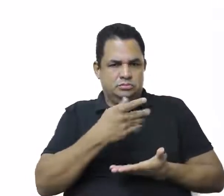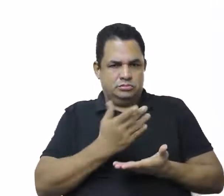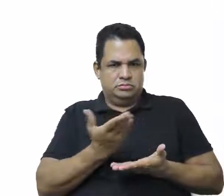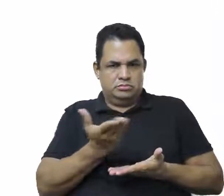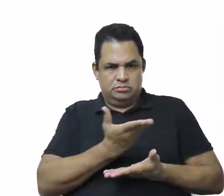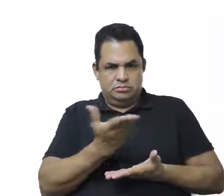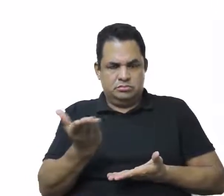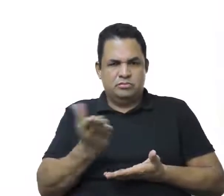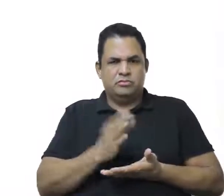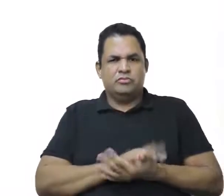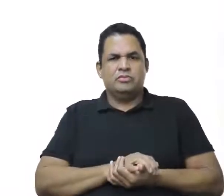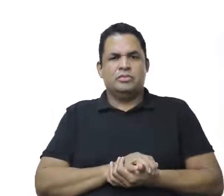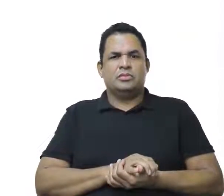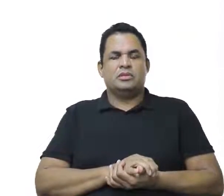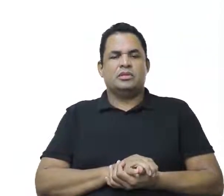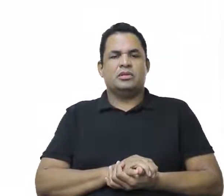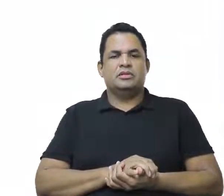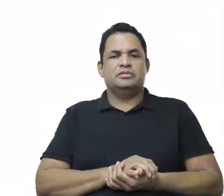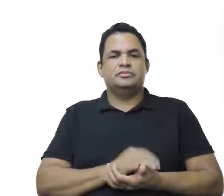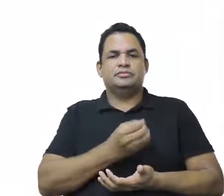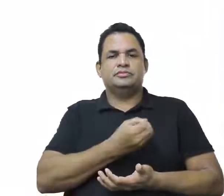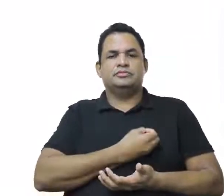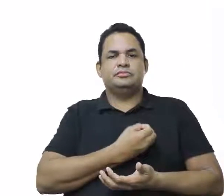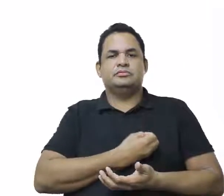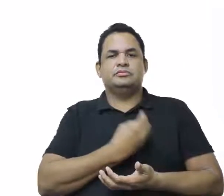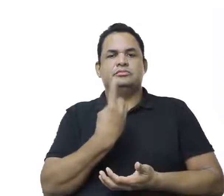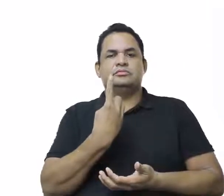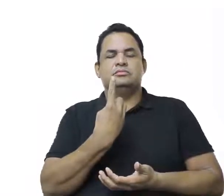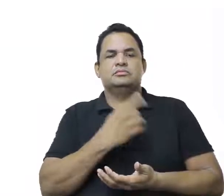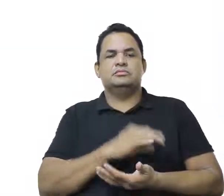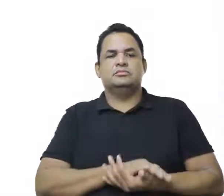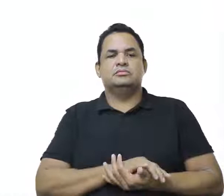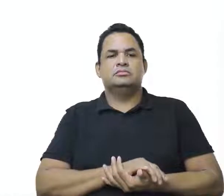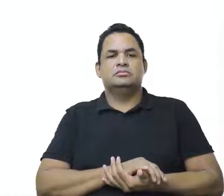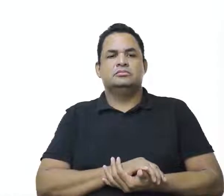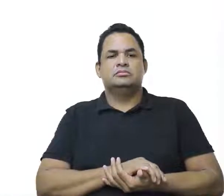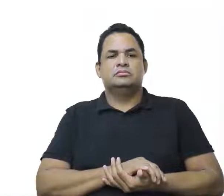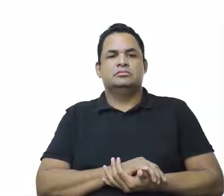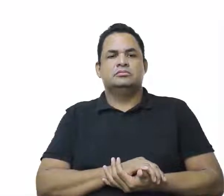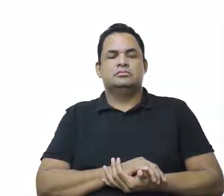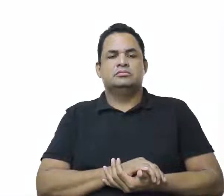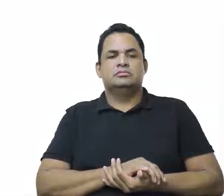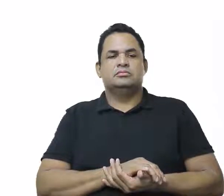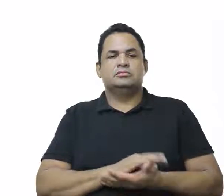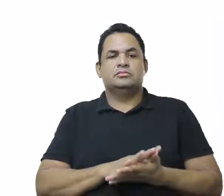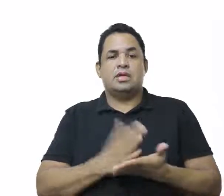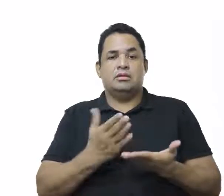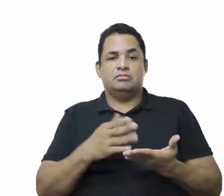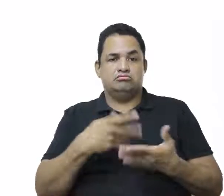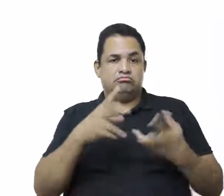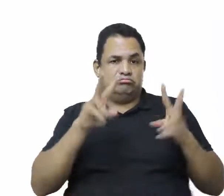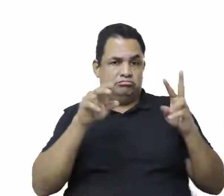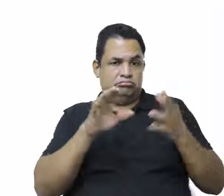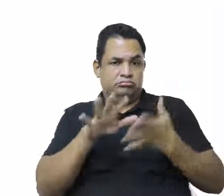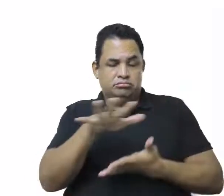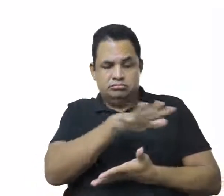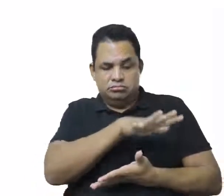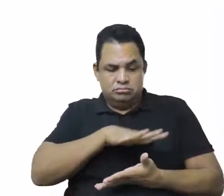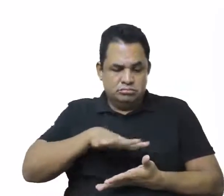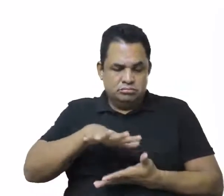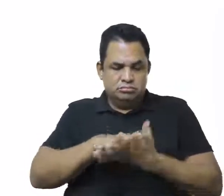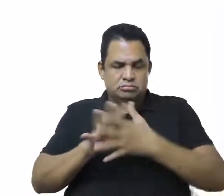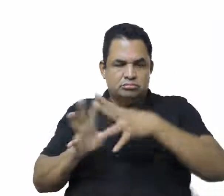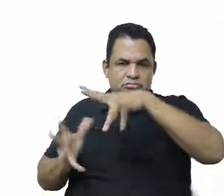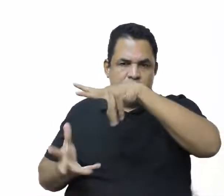vocês. Então, vamos lá. Questão de número 1 diz assim: com relação ao